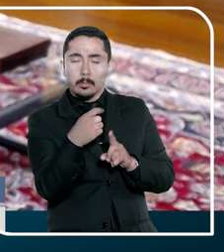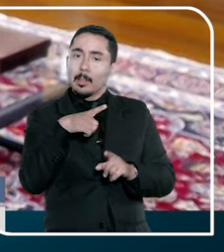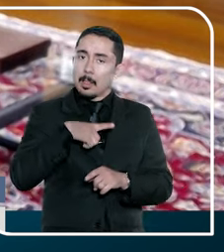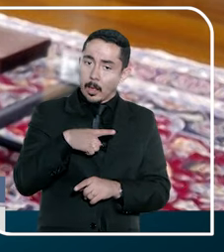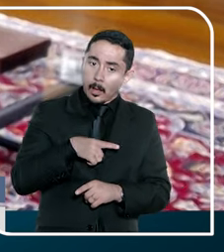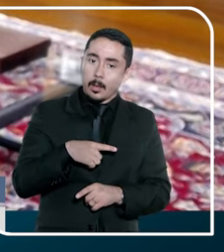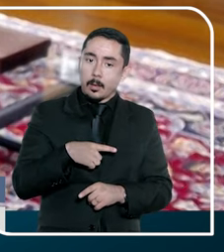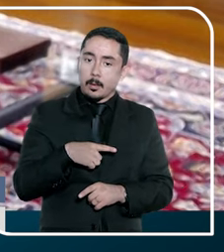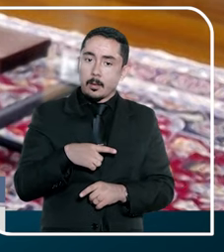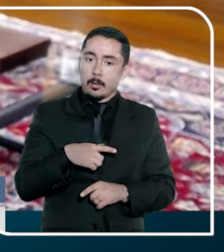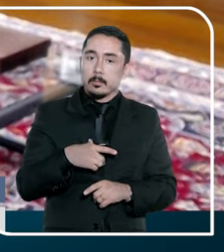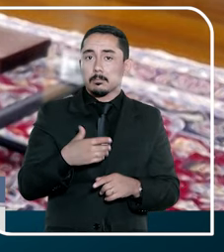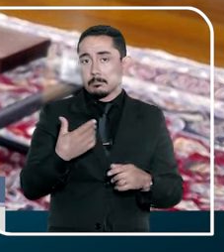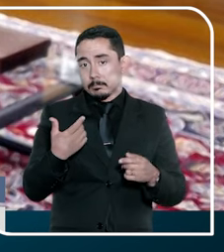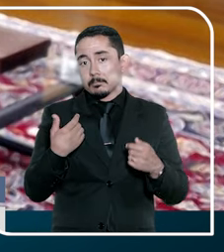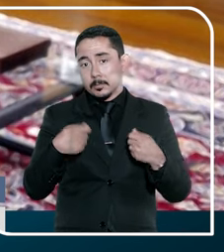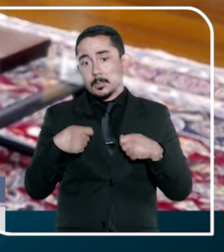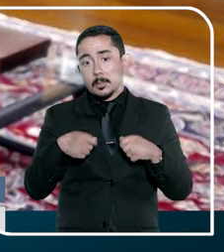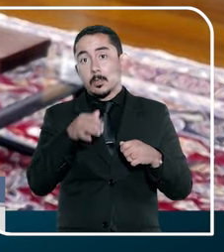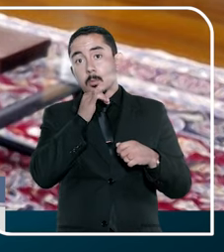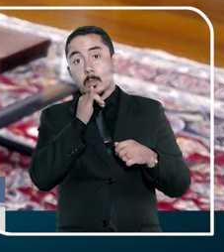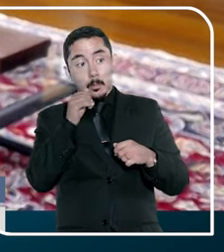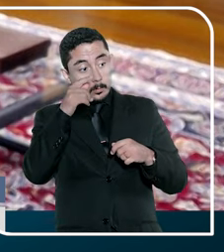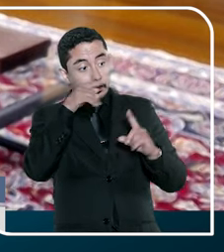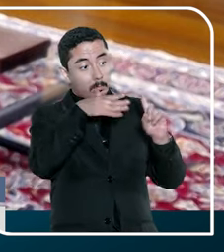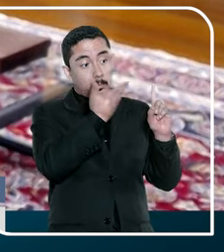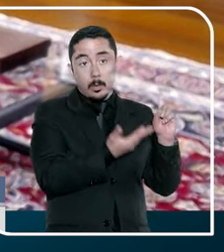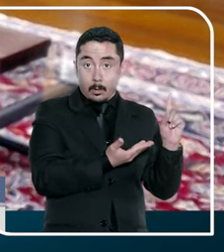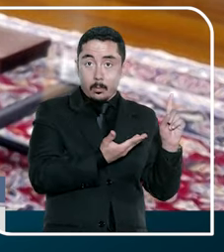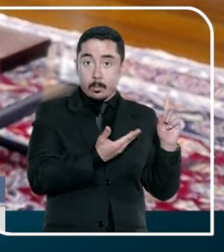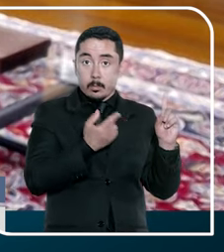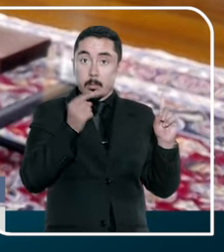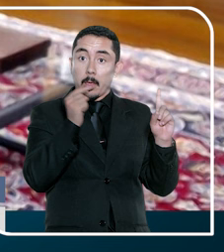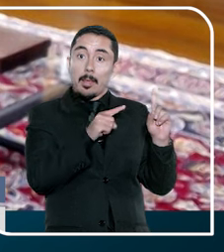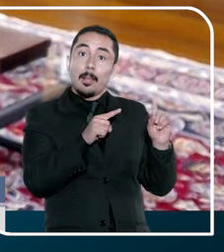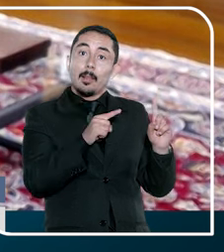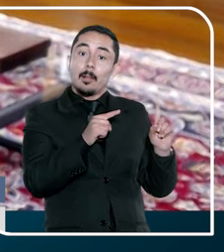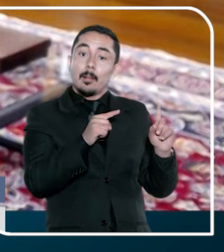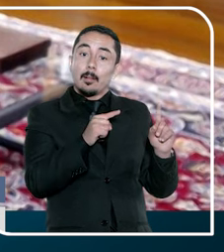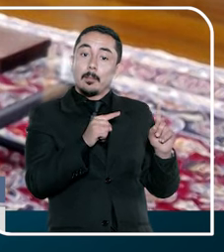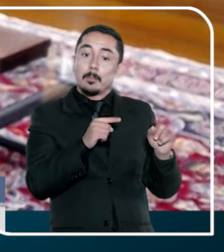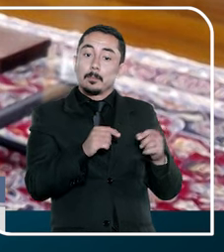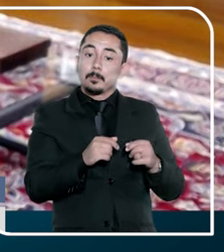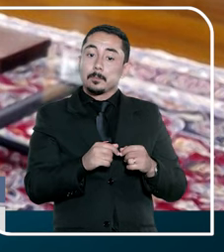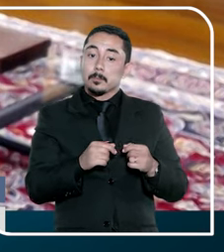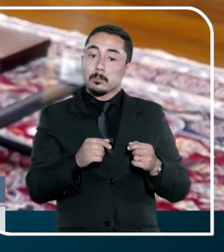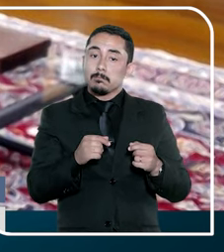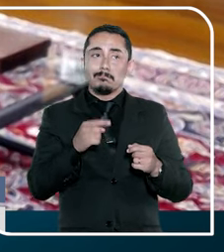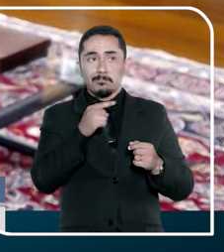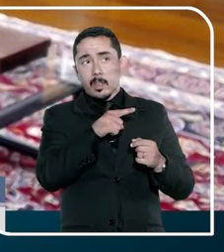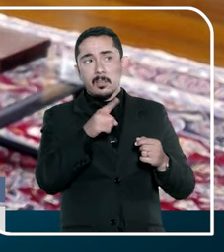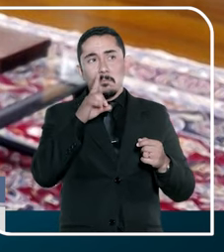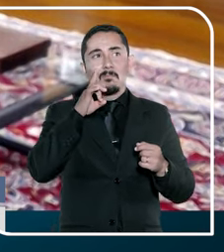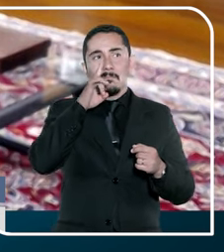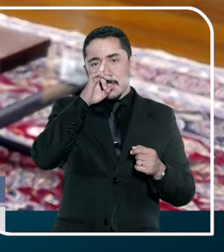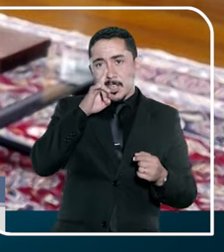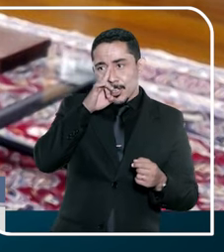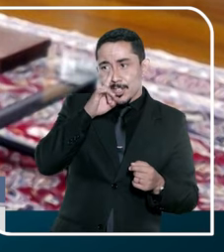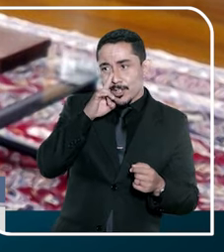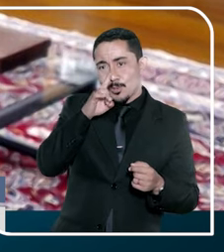aquele autor daquela conduta eh não é alguém que eh costuma oferecer perigo